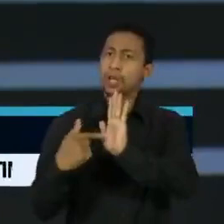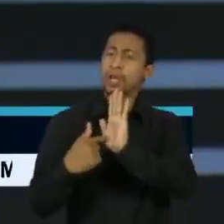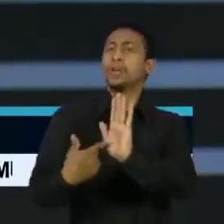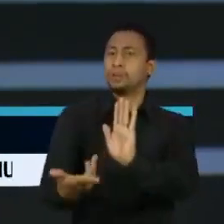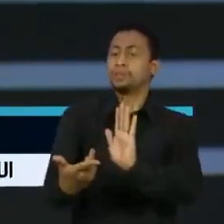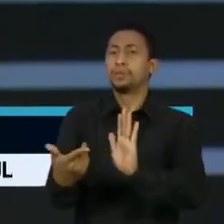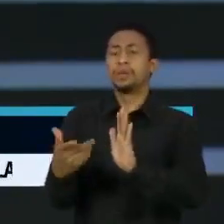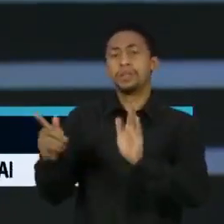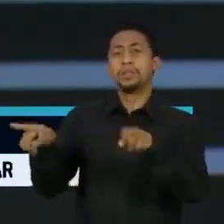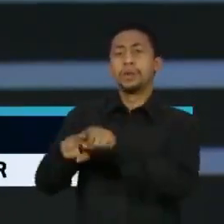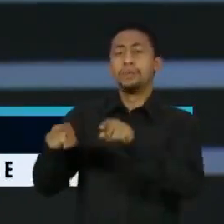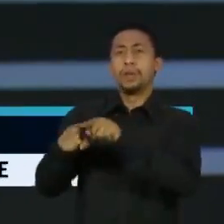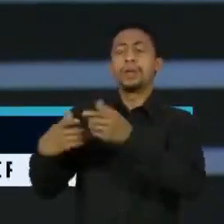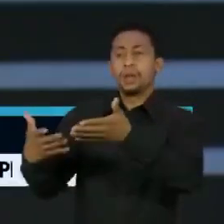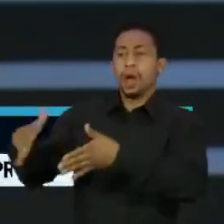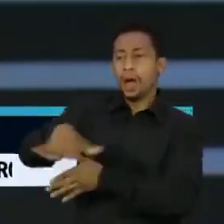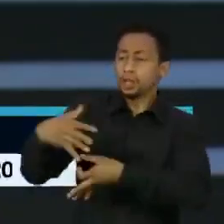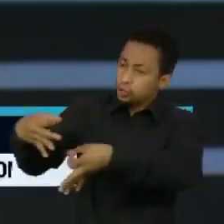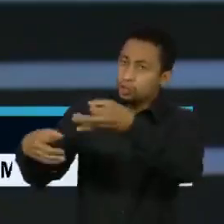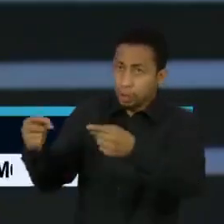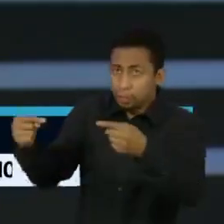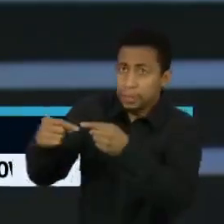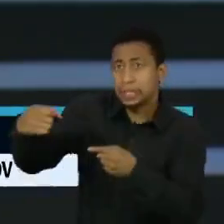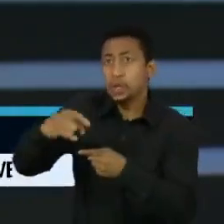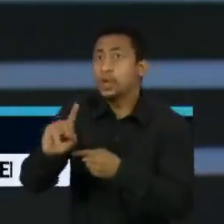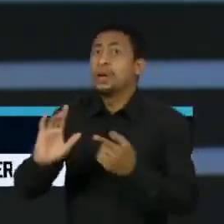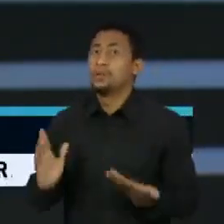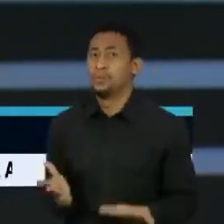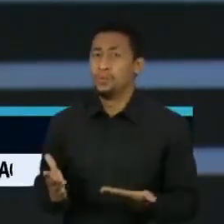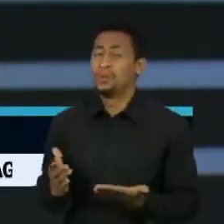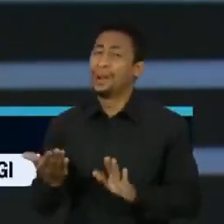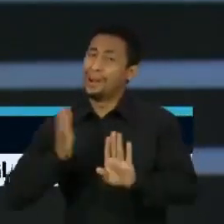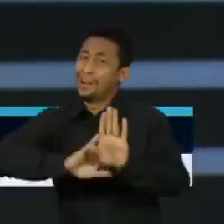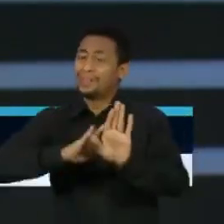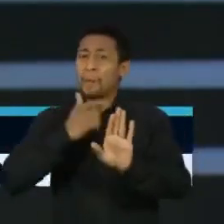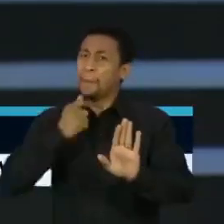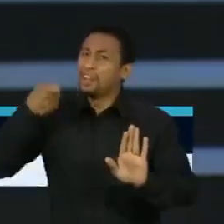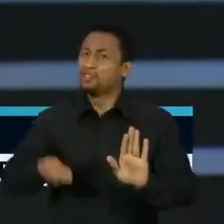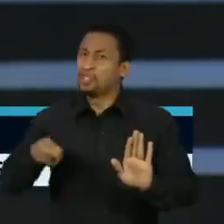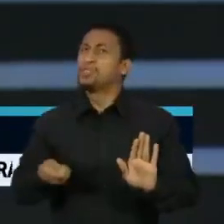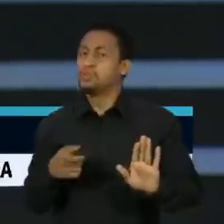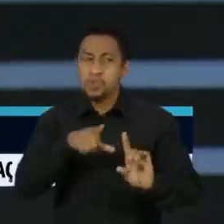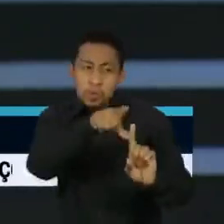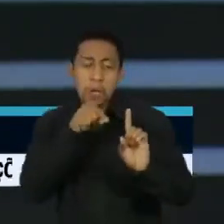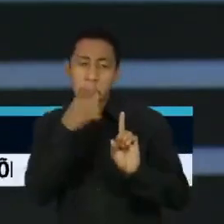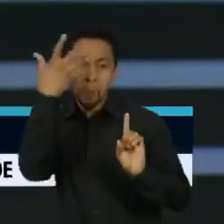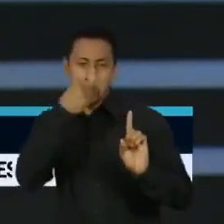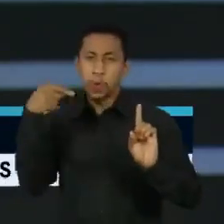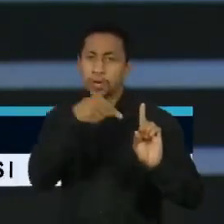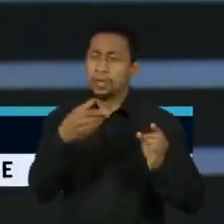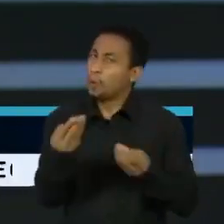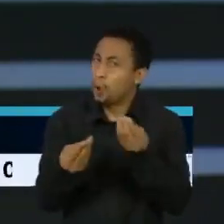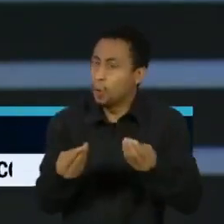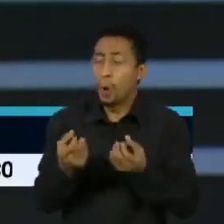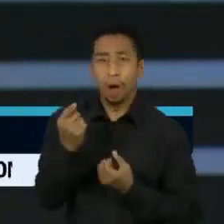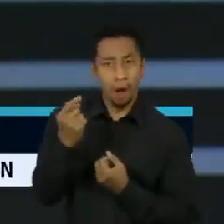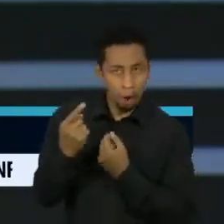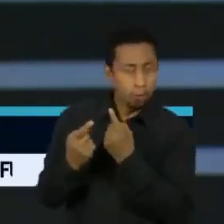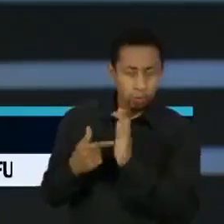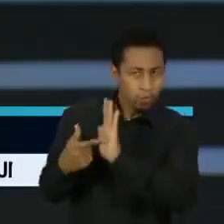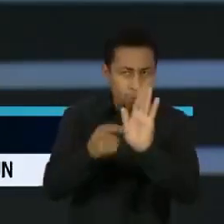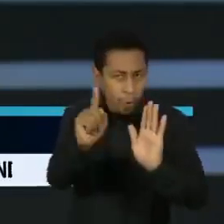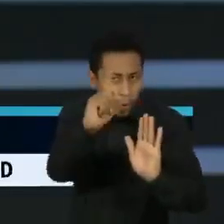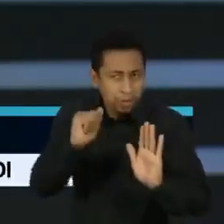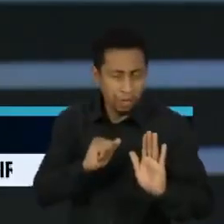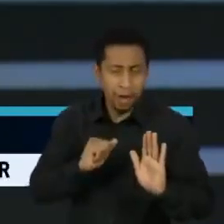Saber jurídico além do machismo embutido nesse tipo de fala e outras piores que eu nem vou contar aqui porque não é o horário adequado teve